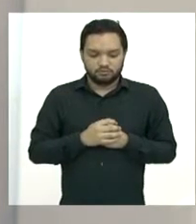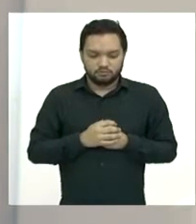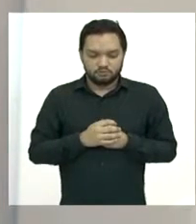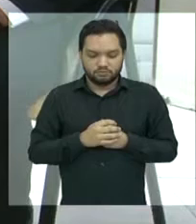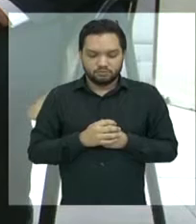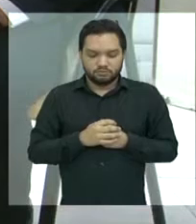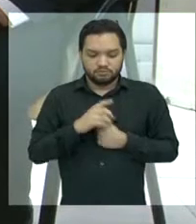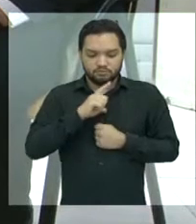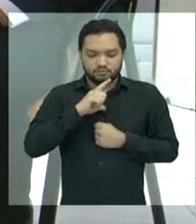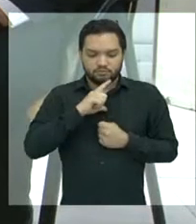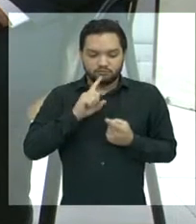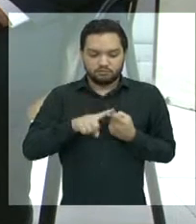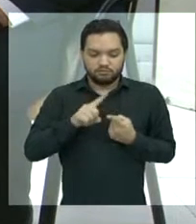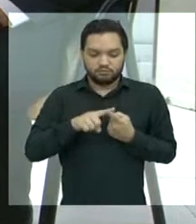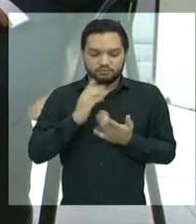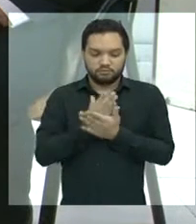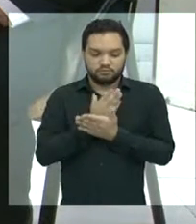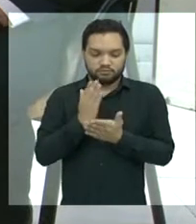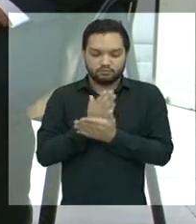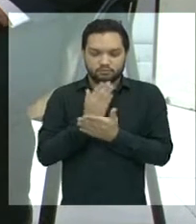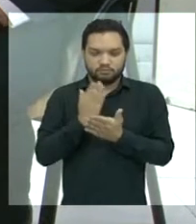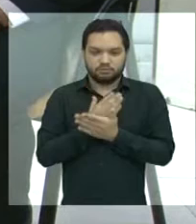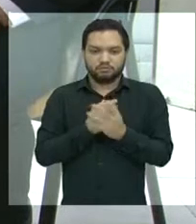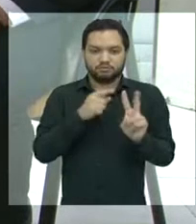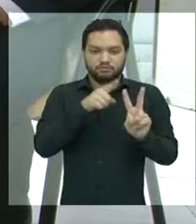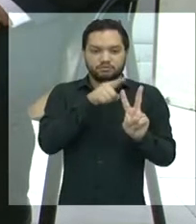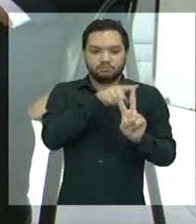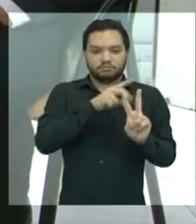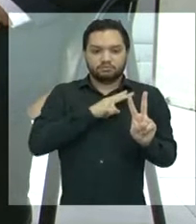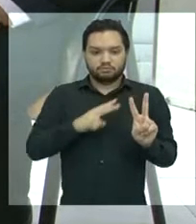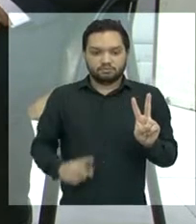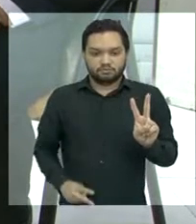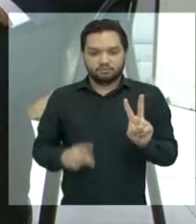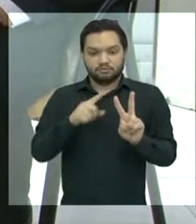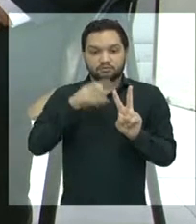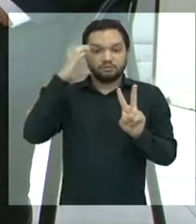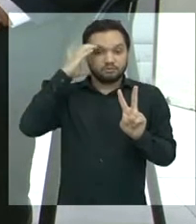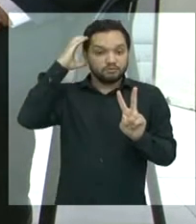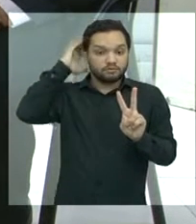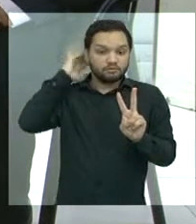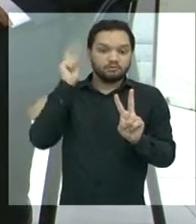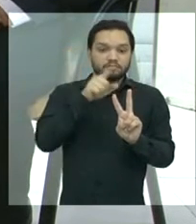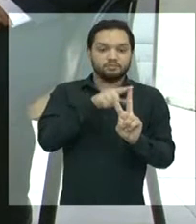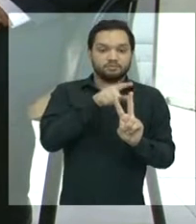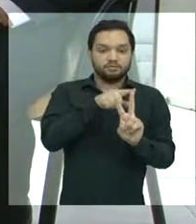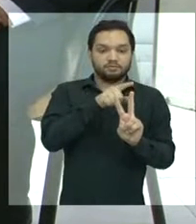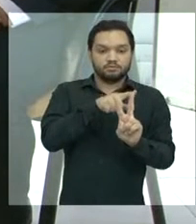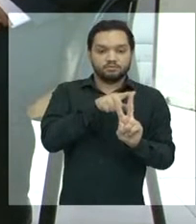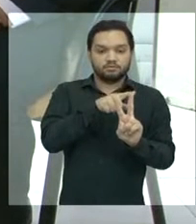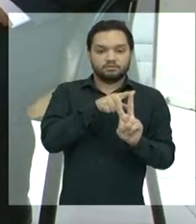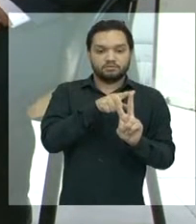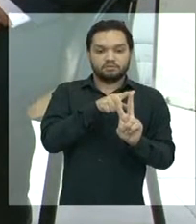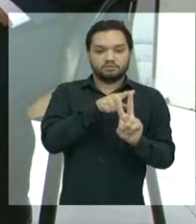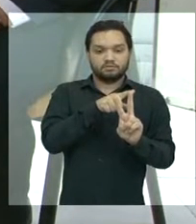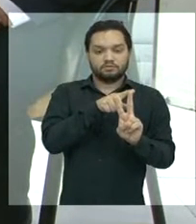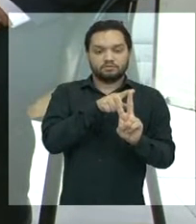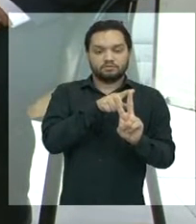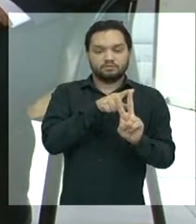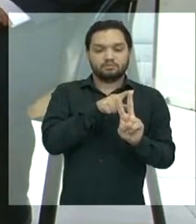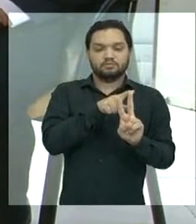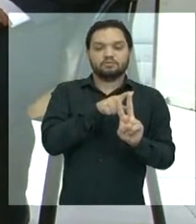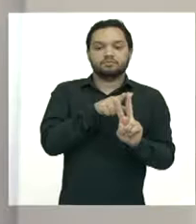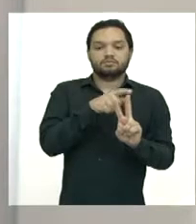Exatamente. Inclusive, aqui no livro tem depoimento de 2 vereadores, a doutora Cláudia Gomes e o Gardel Rolim, que são colegas seus de